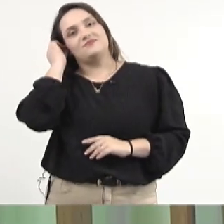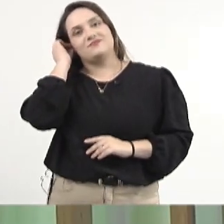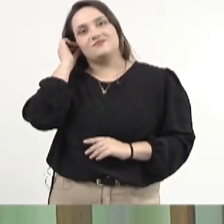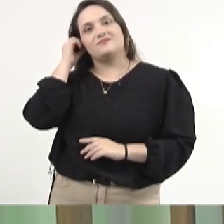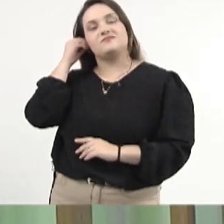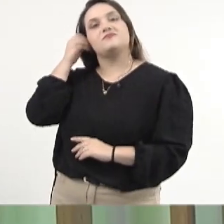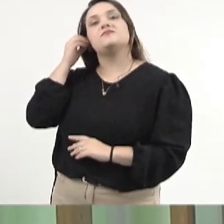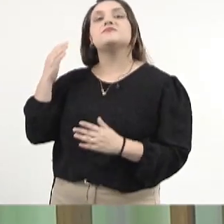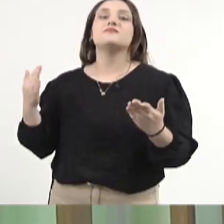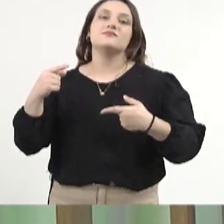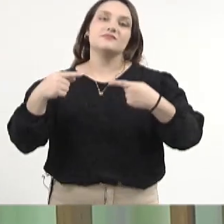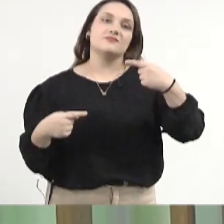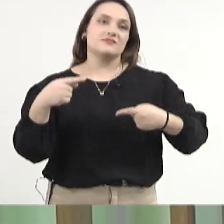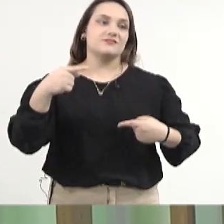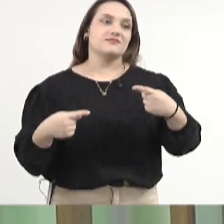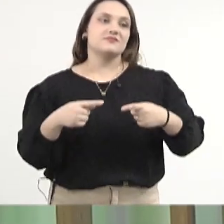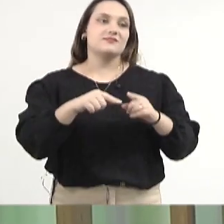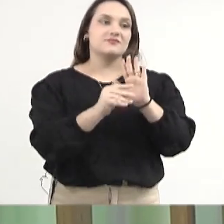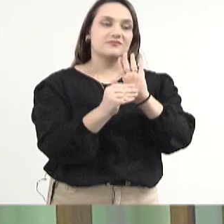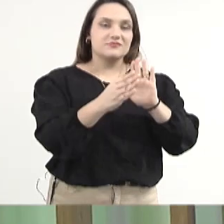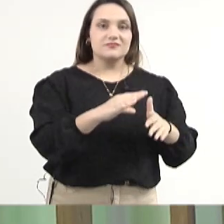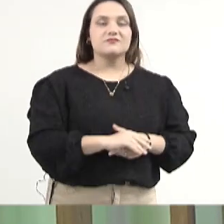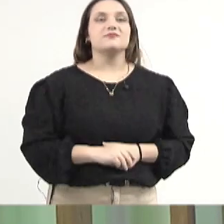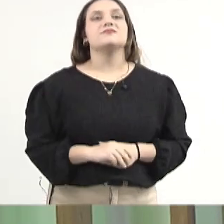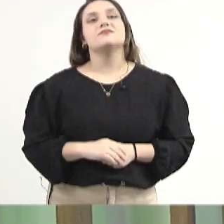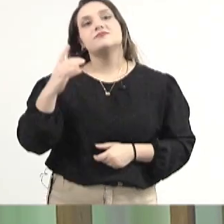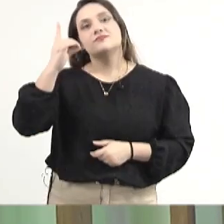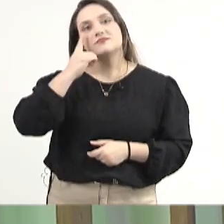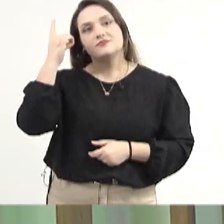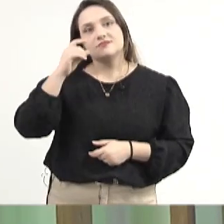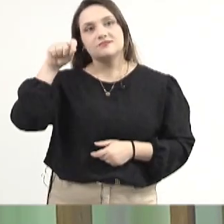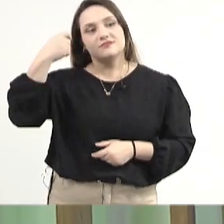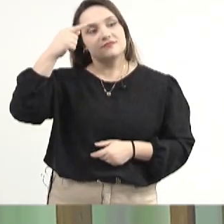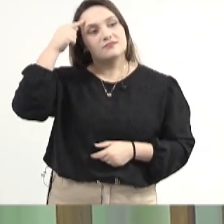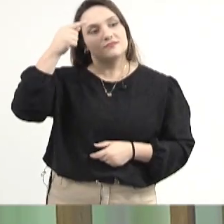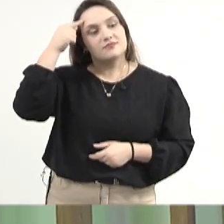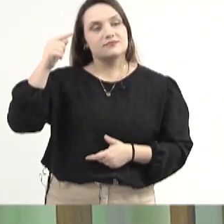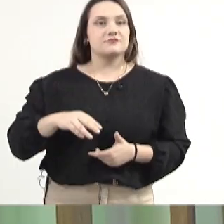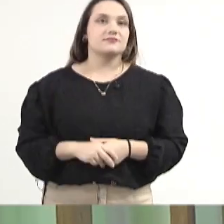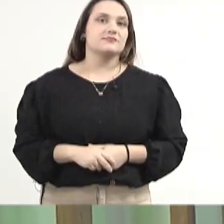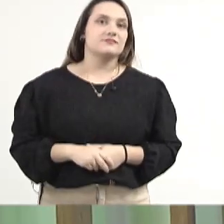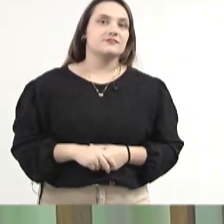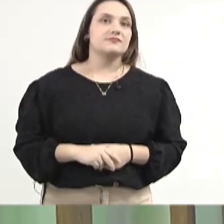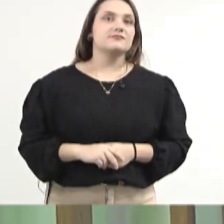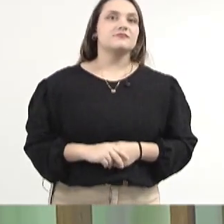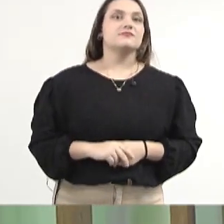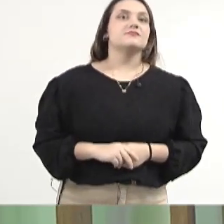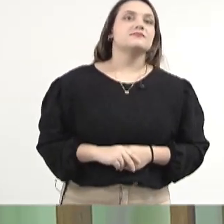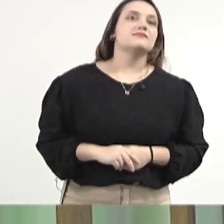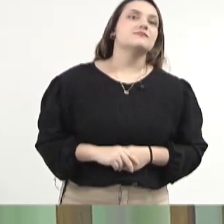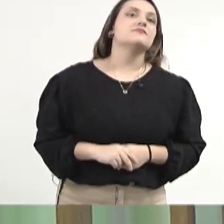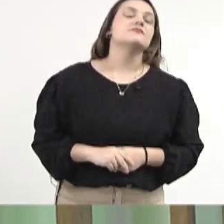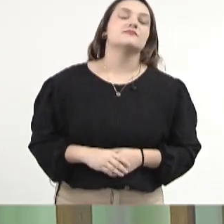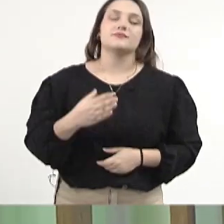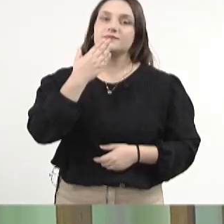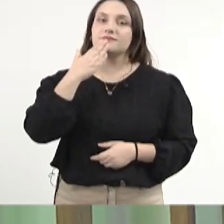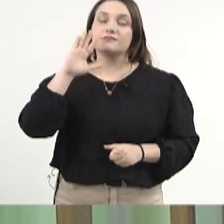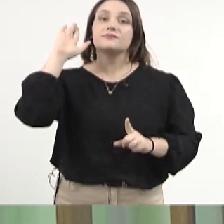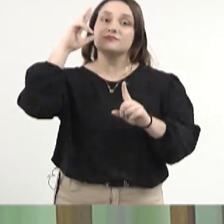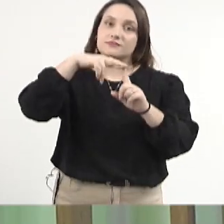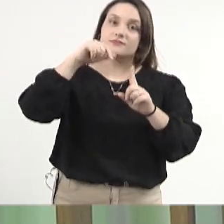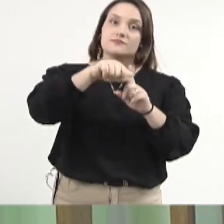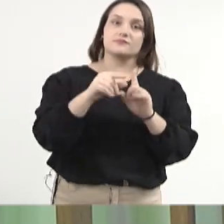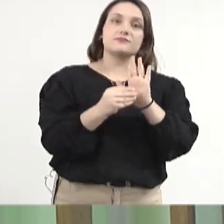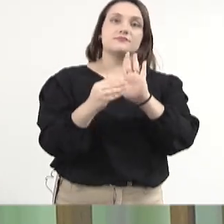Pois é, na discussão dessa indicação, o deputado Zé Teixeira pediu para que, pediu destaque dessa